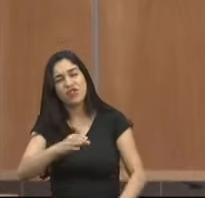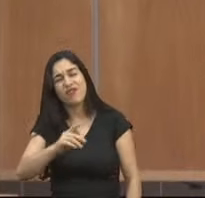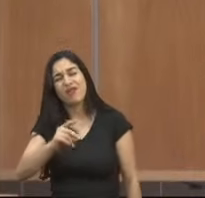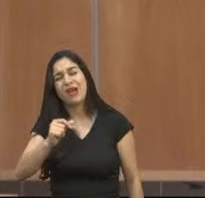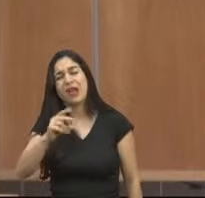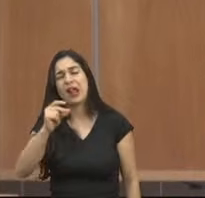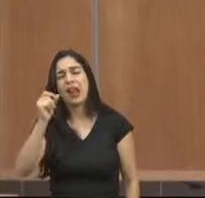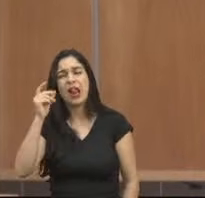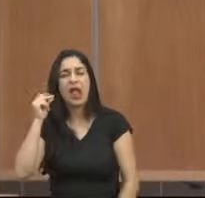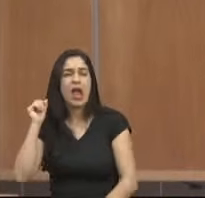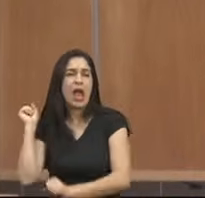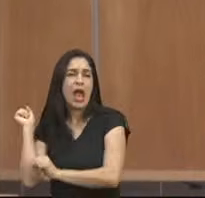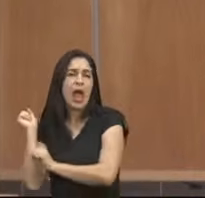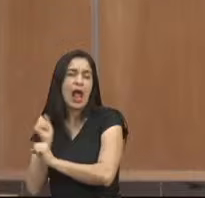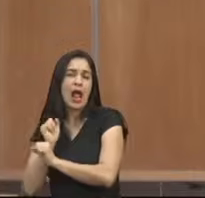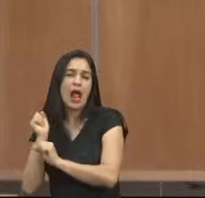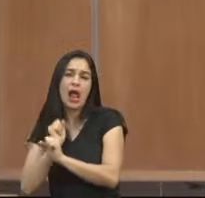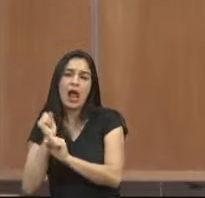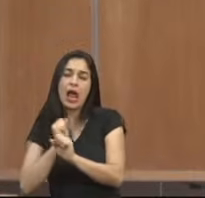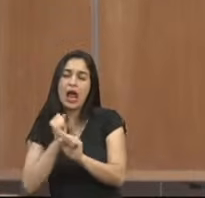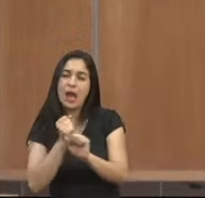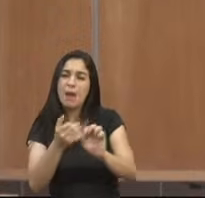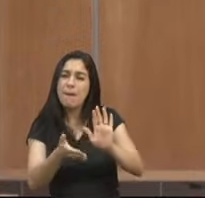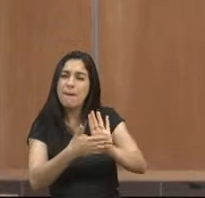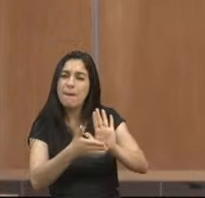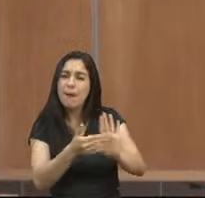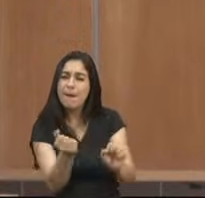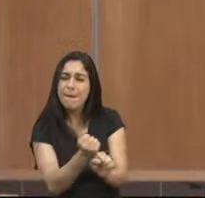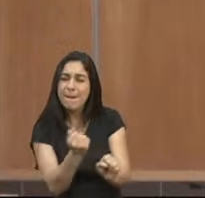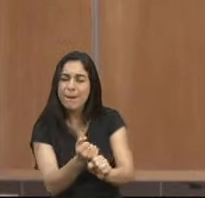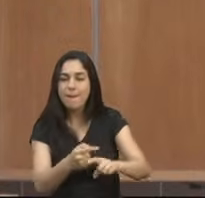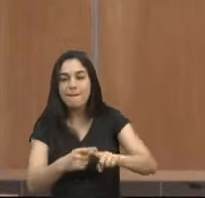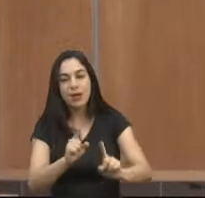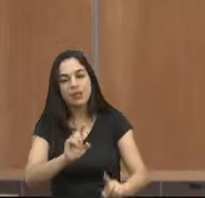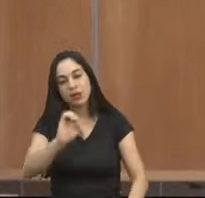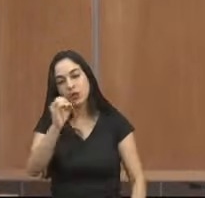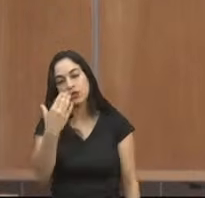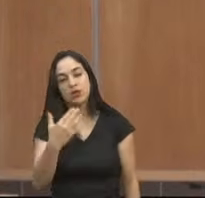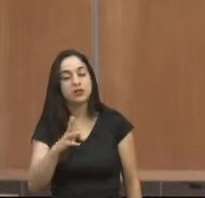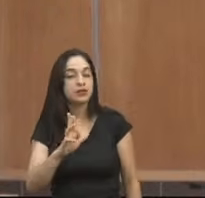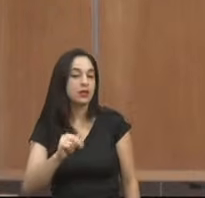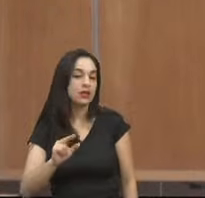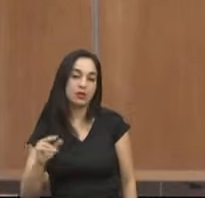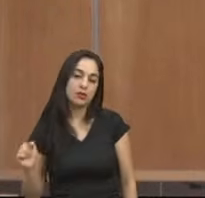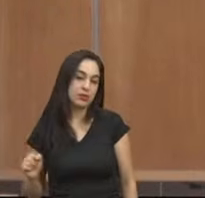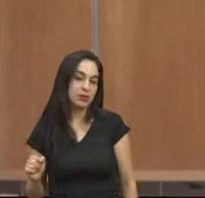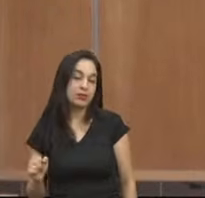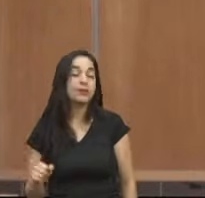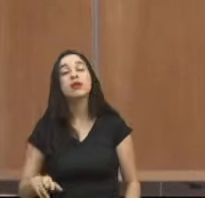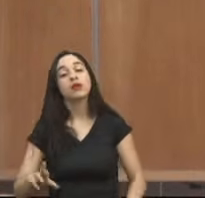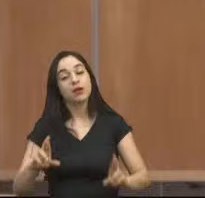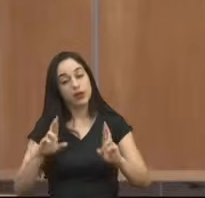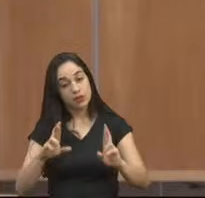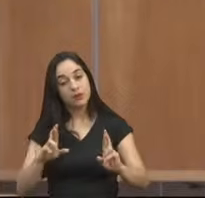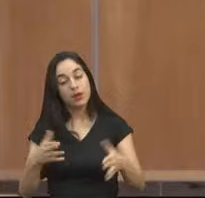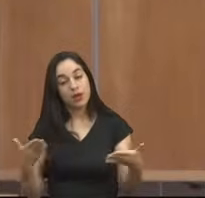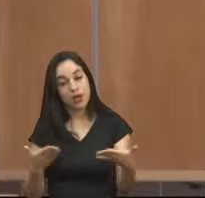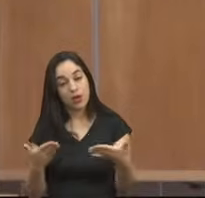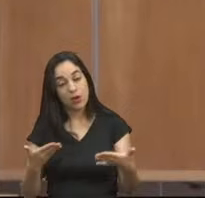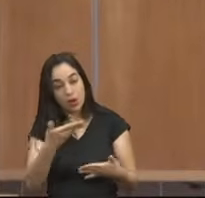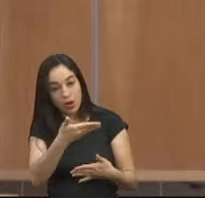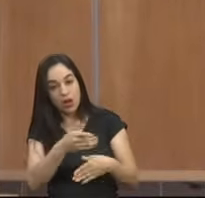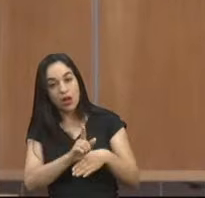que tem essa proposta de fazer, mas nunca faz. Espero que agora, na